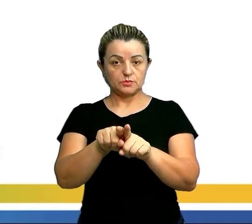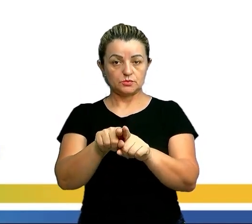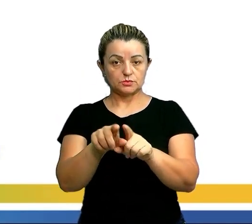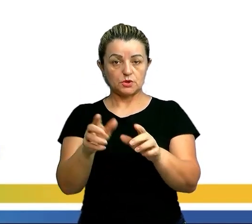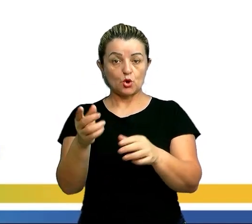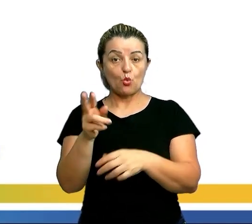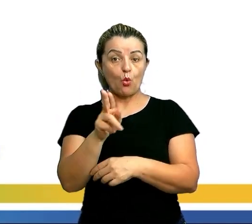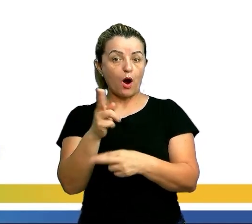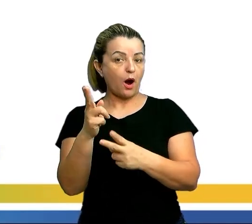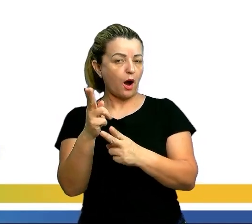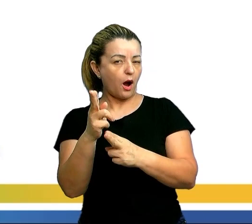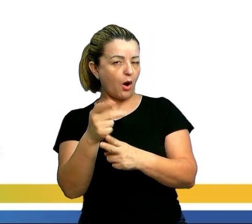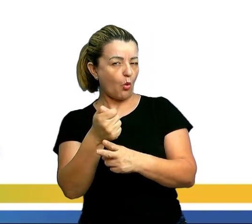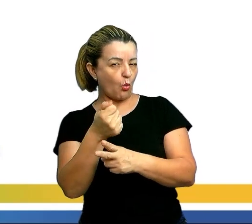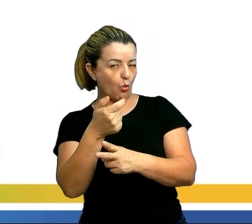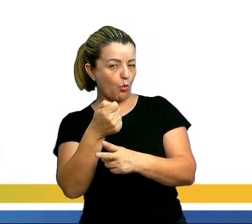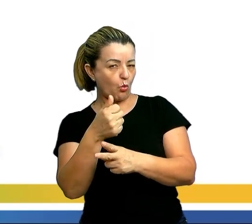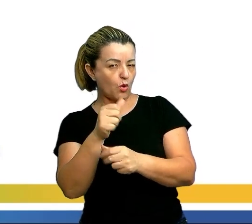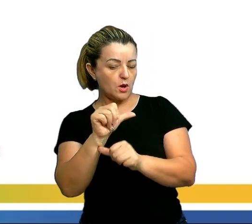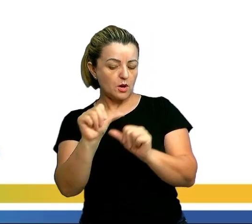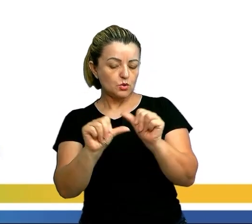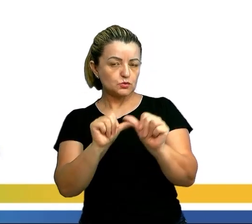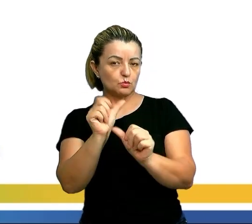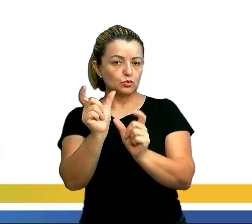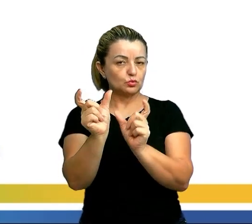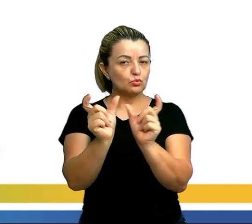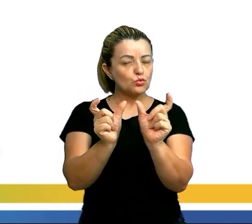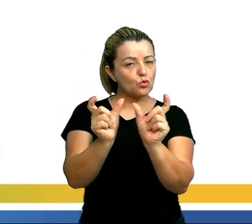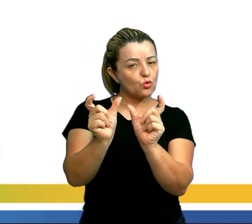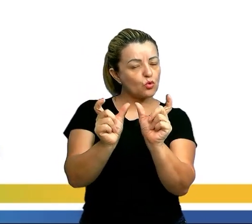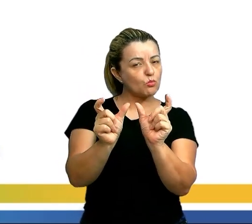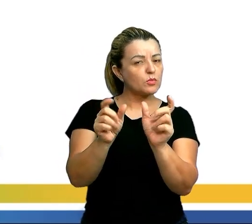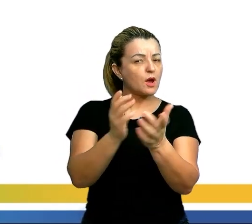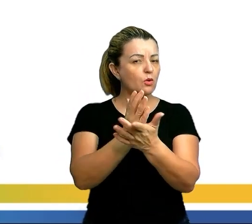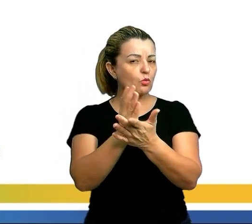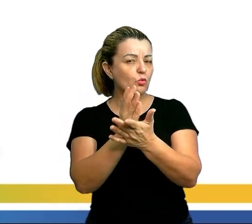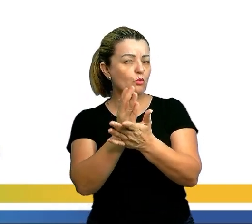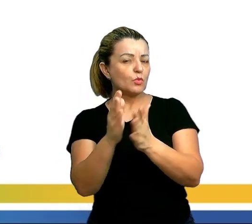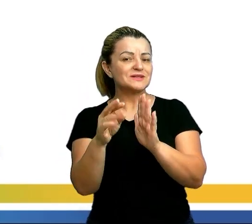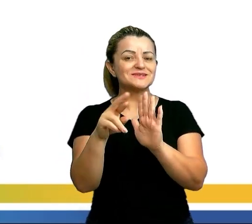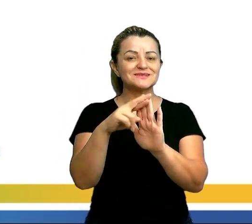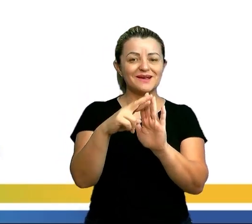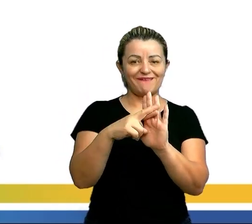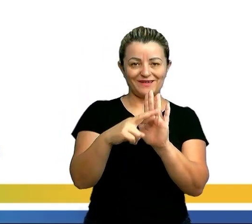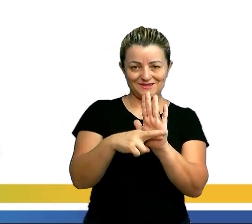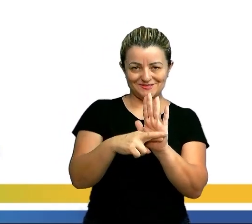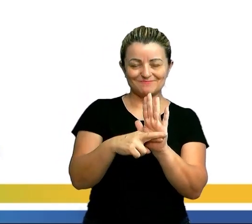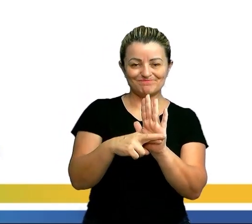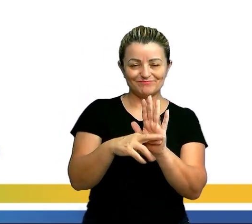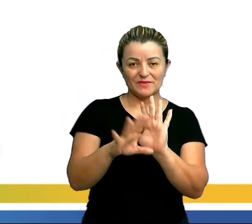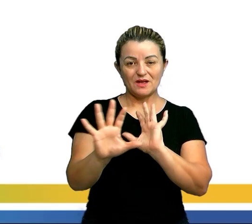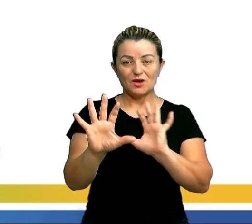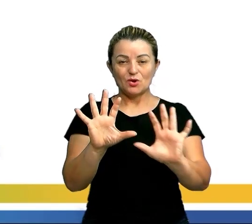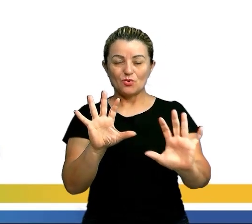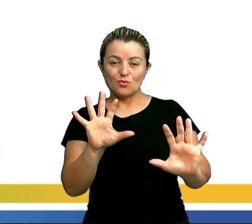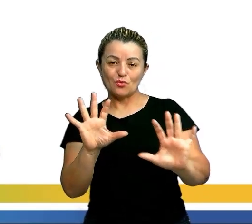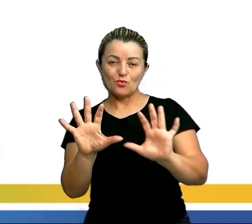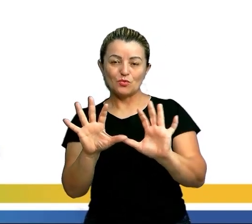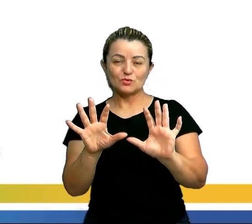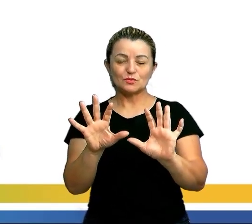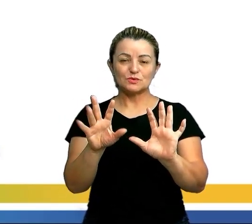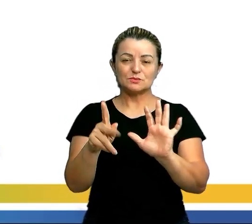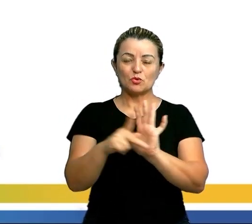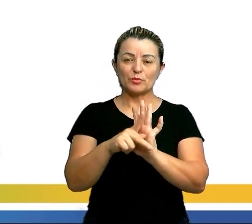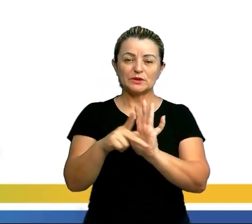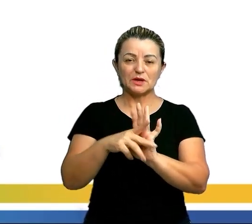a mesma coisa, só muda o nome e algumas regras nesse tratado, por exemplo, como as questões relacionadas ao